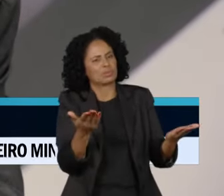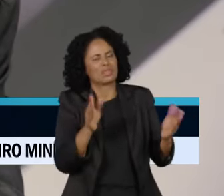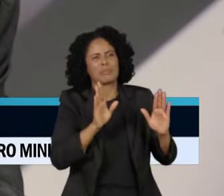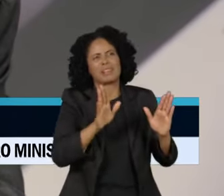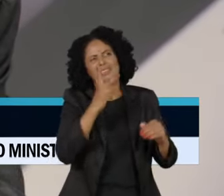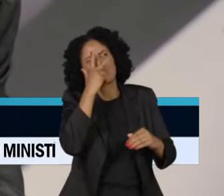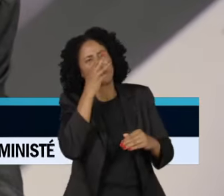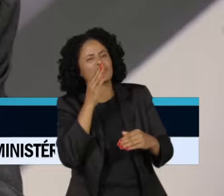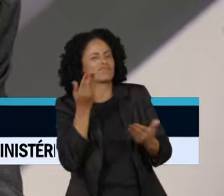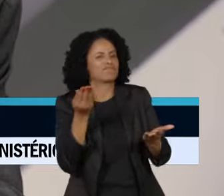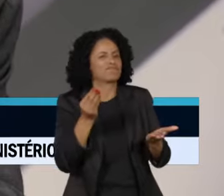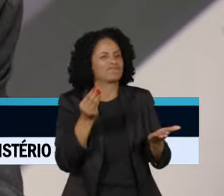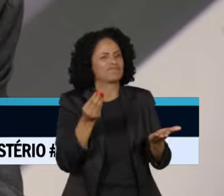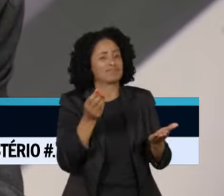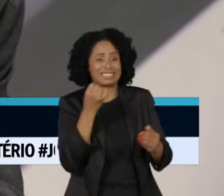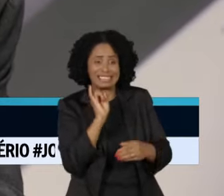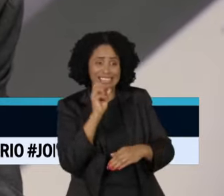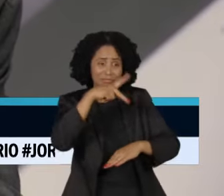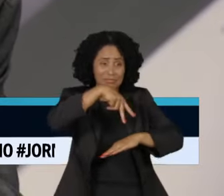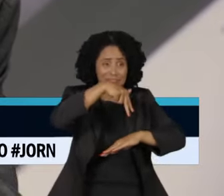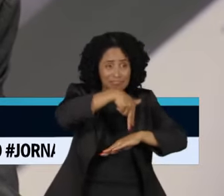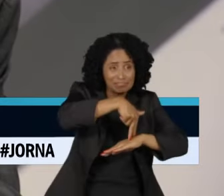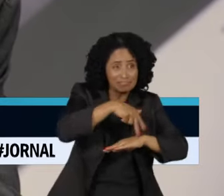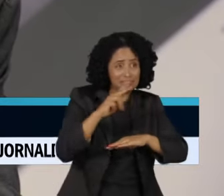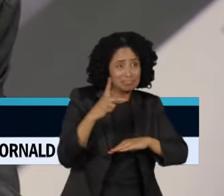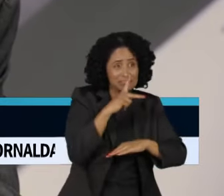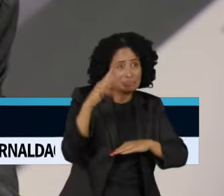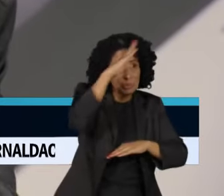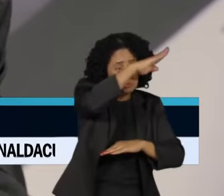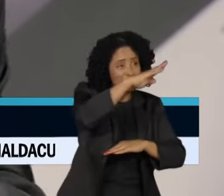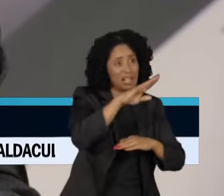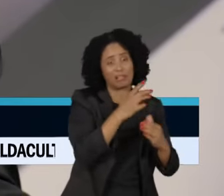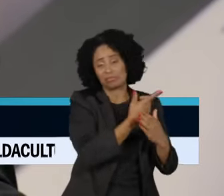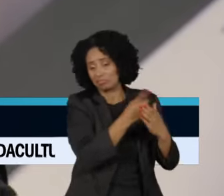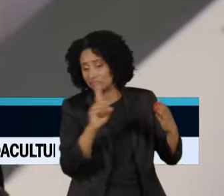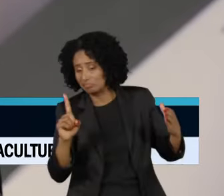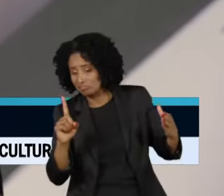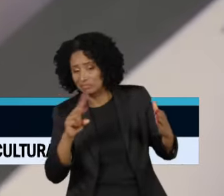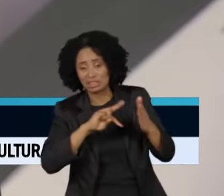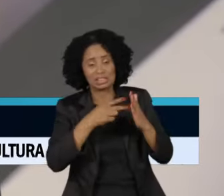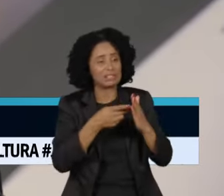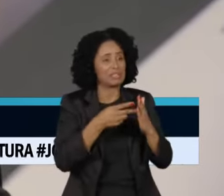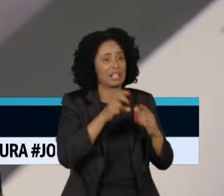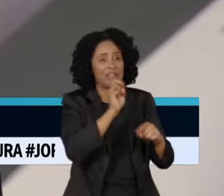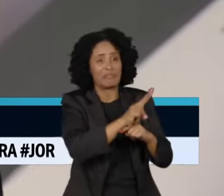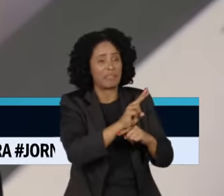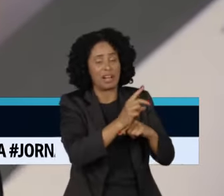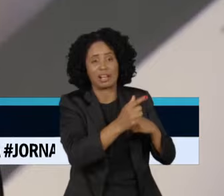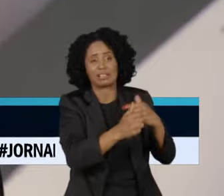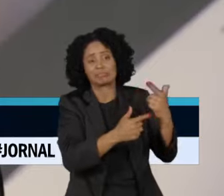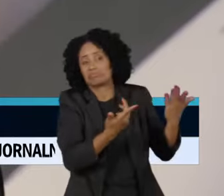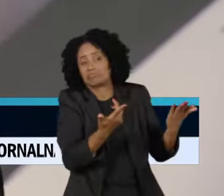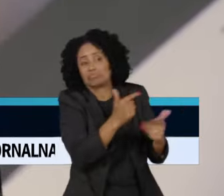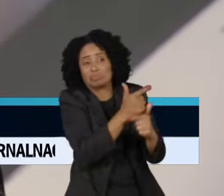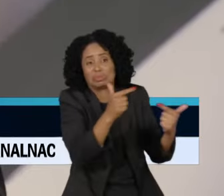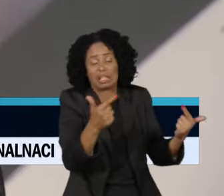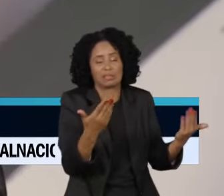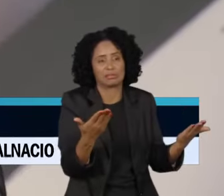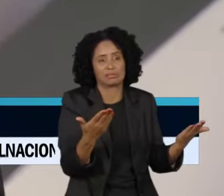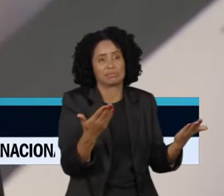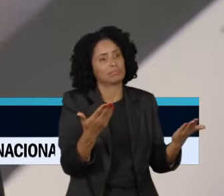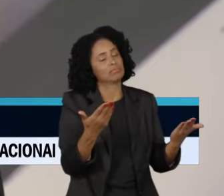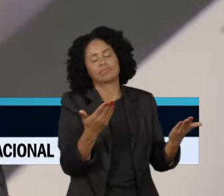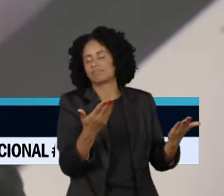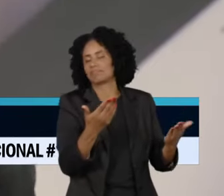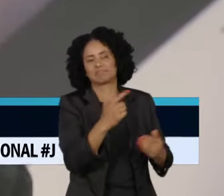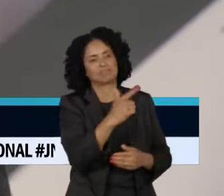vacância de poder se ele sair. Olha só que situação interessante. Vacância de poder, o presidente da República não está no país. E se o presidente